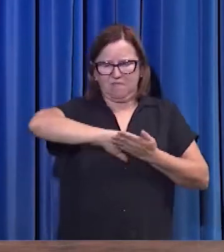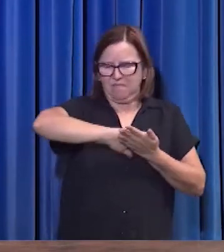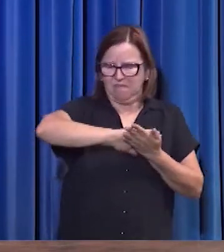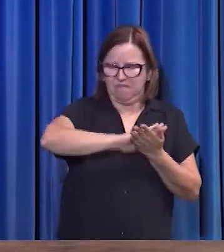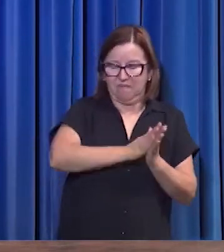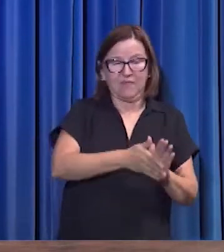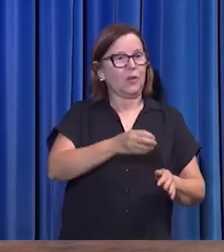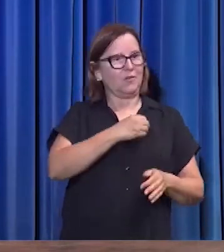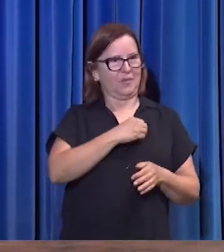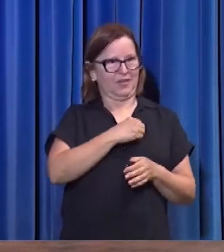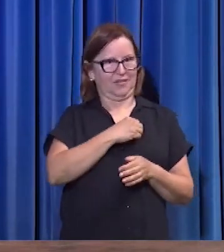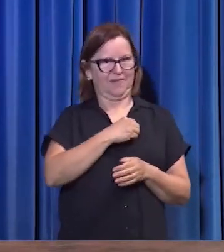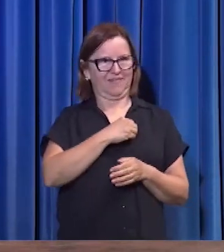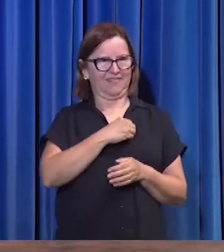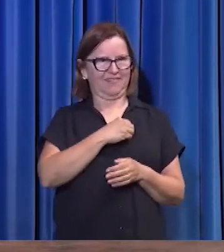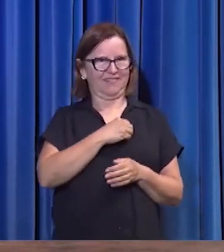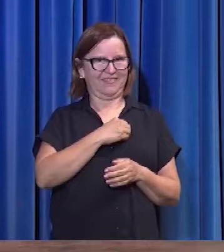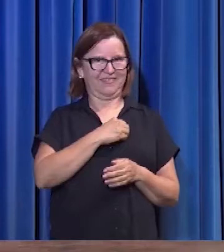pecado.